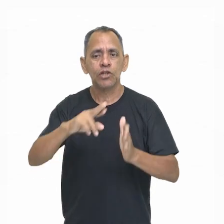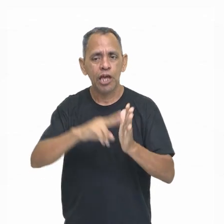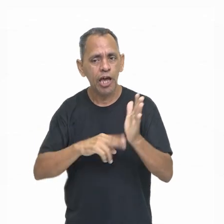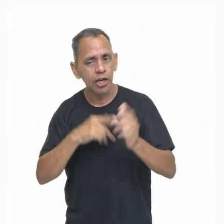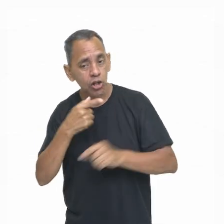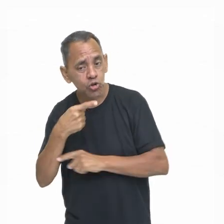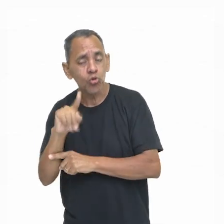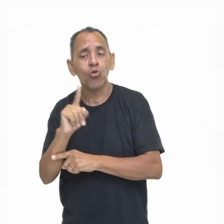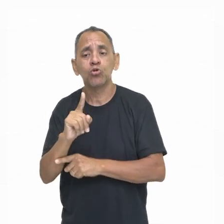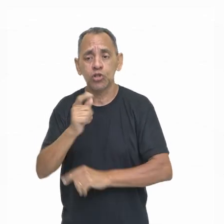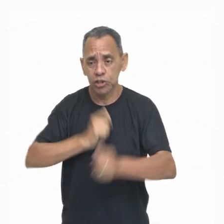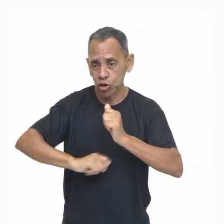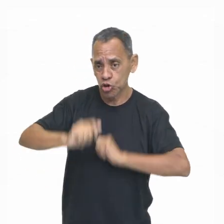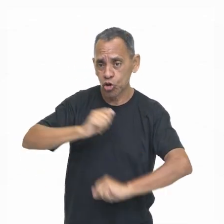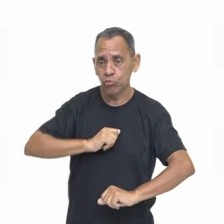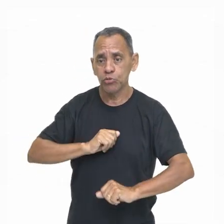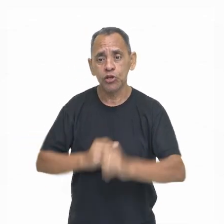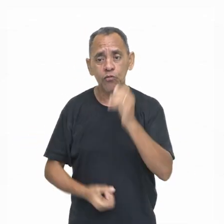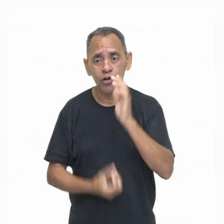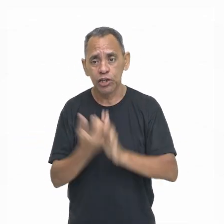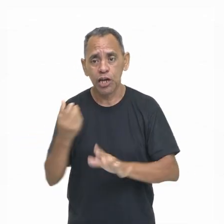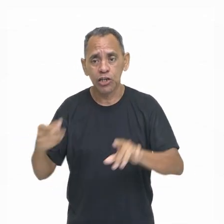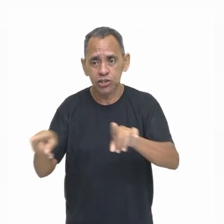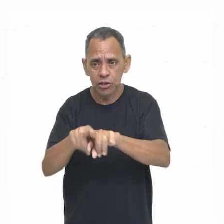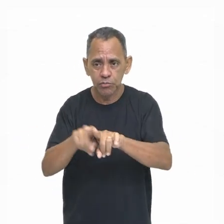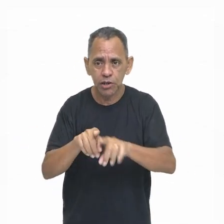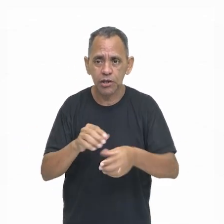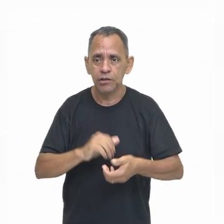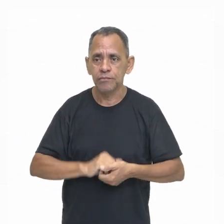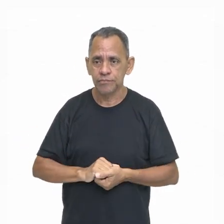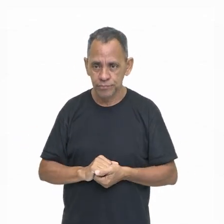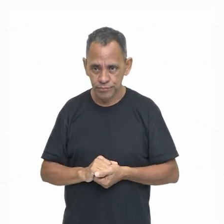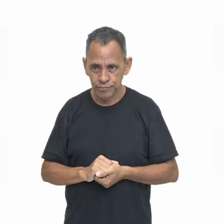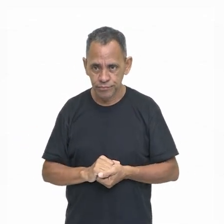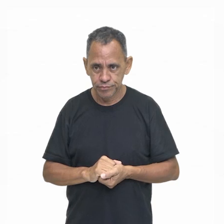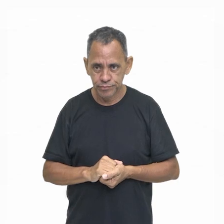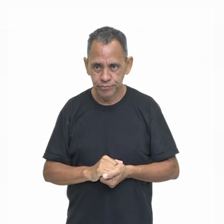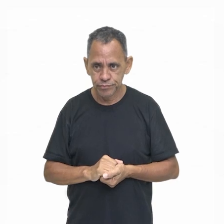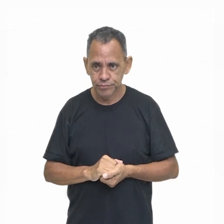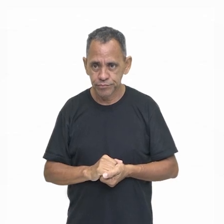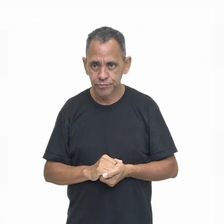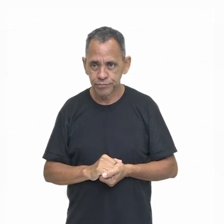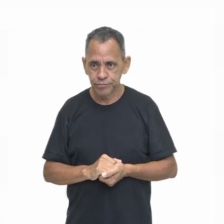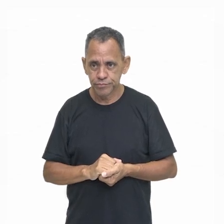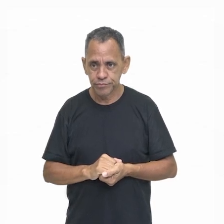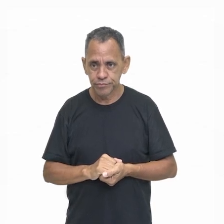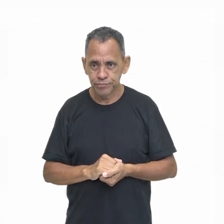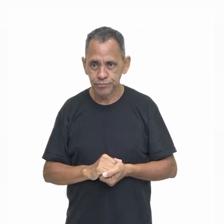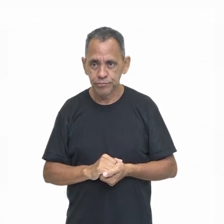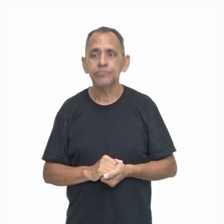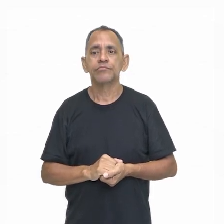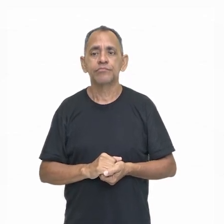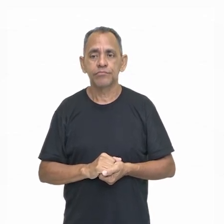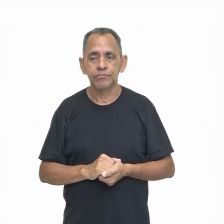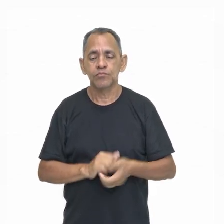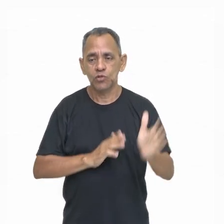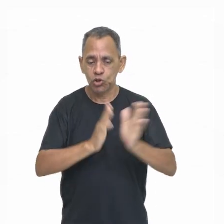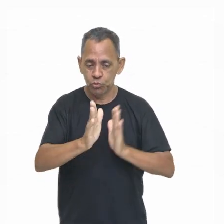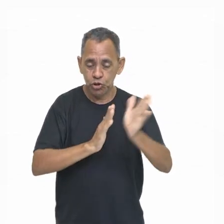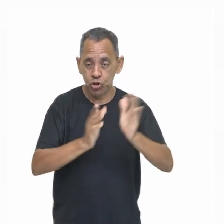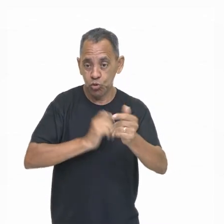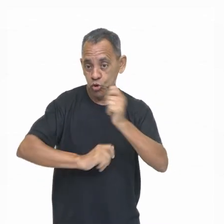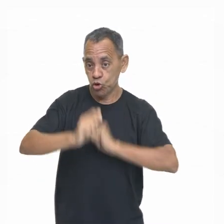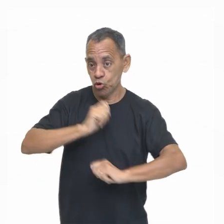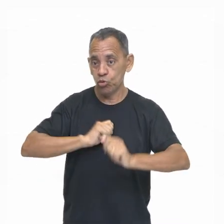e econômicas, ou seja, as notícias por inteiro do que estava acontecendo naquele momento com a